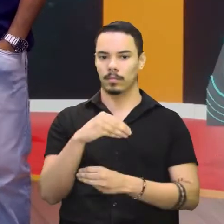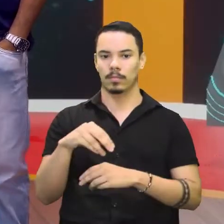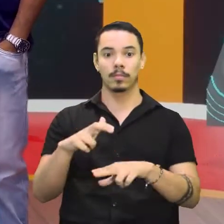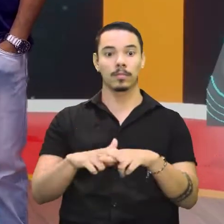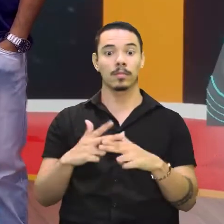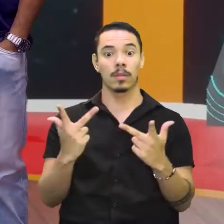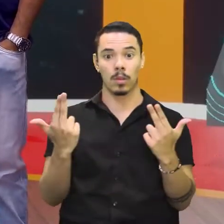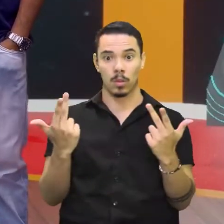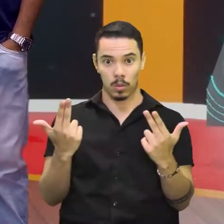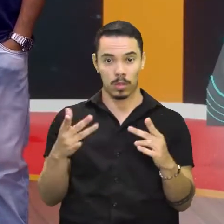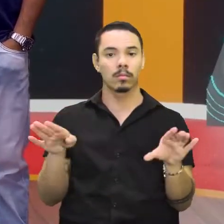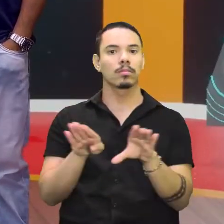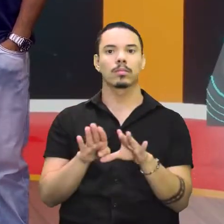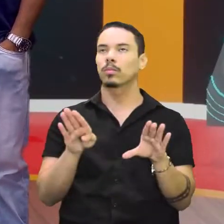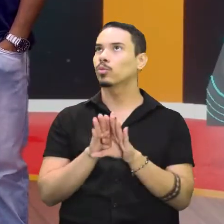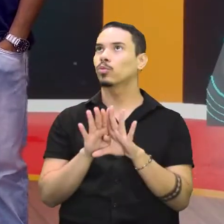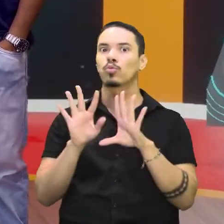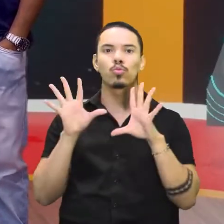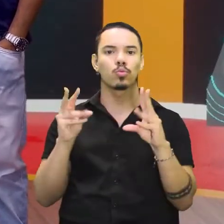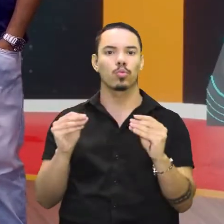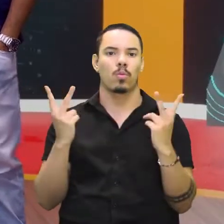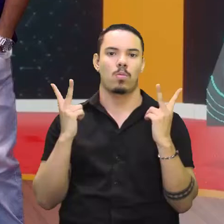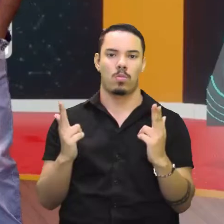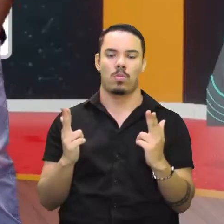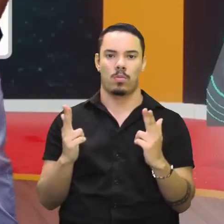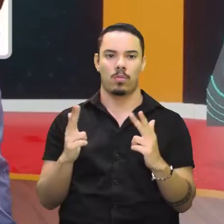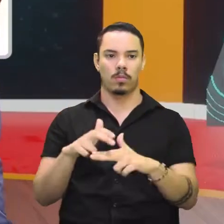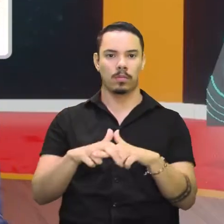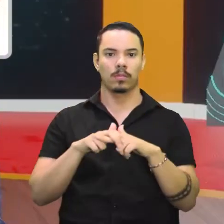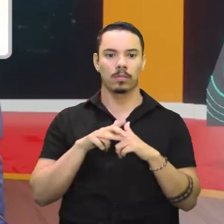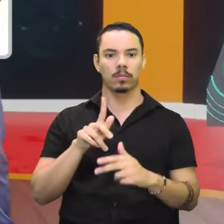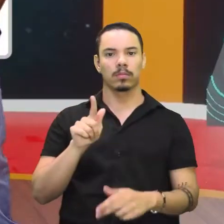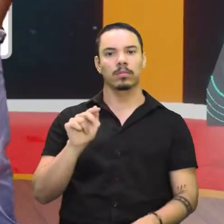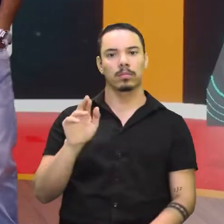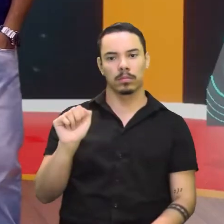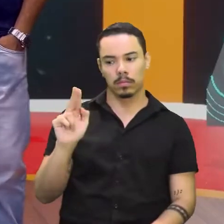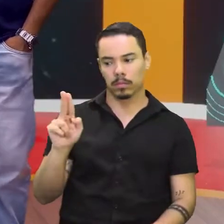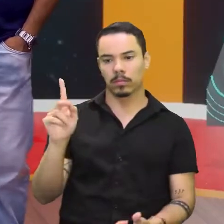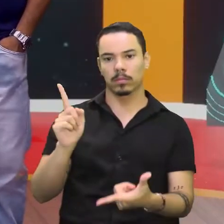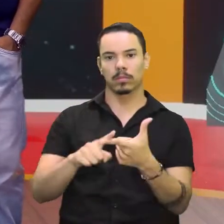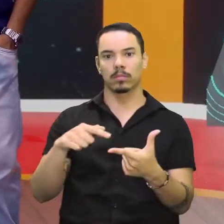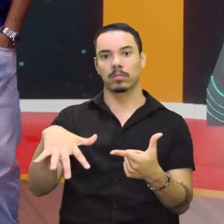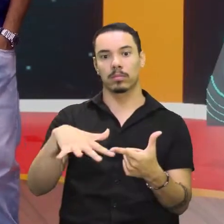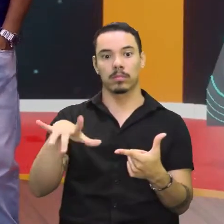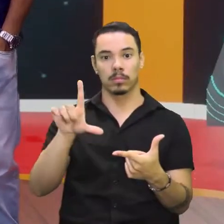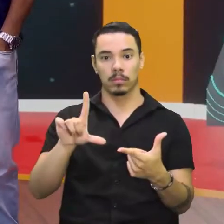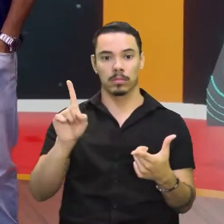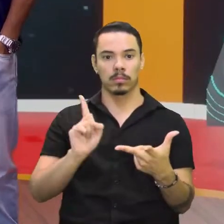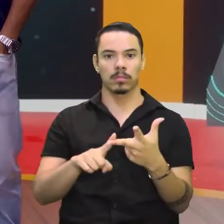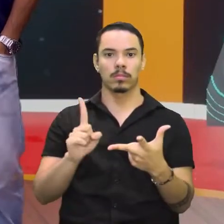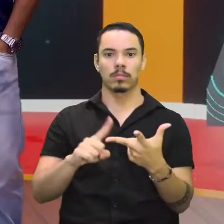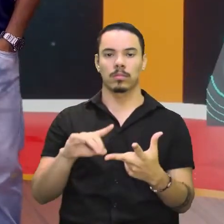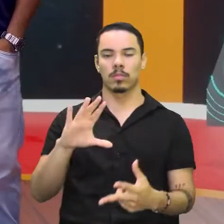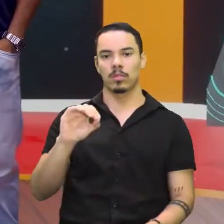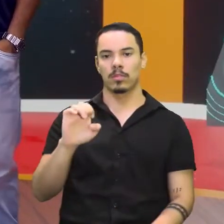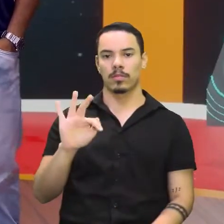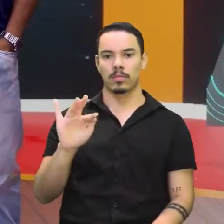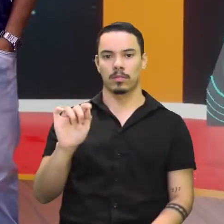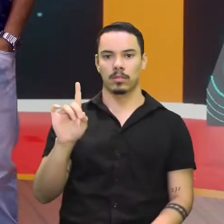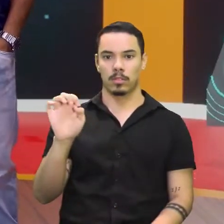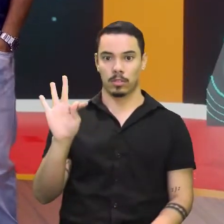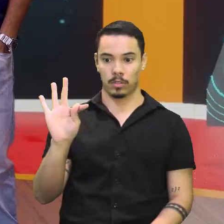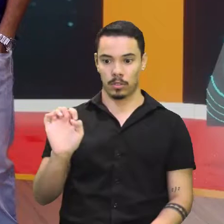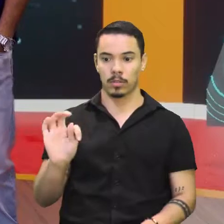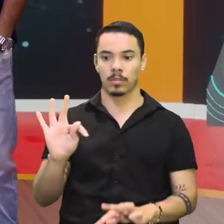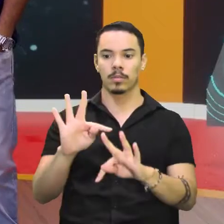polinômios, tem que estar igual tudo isso que o professor Maurício falou. É o grau do polinômio, é a parte literal e também o coeficiente numérico. Então,